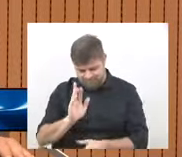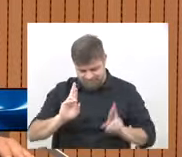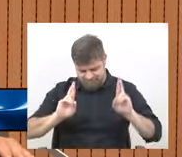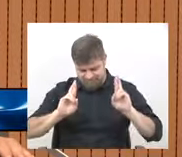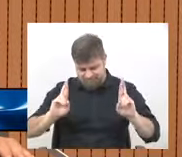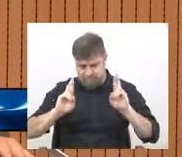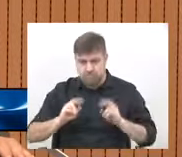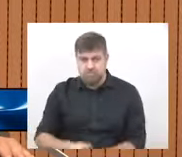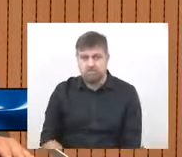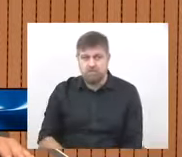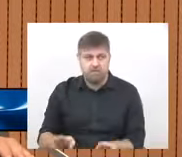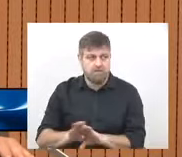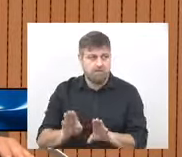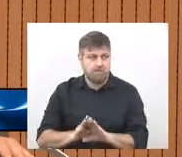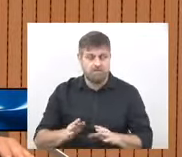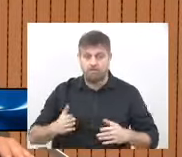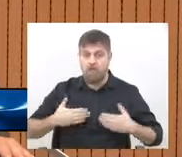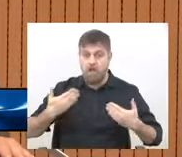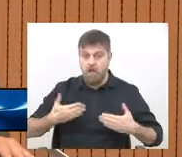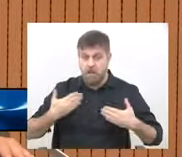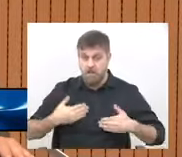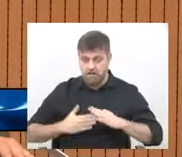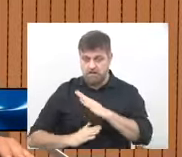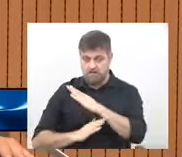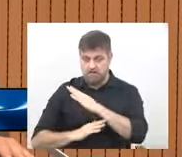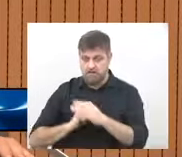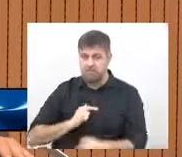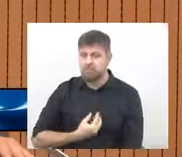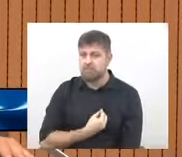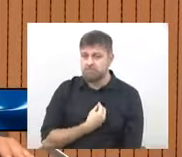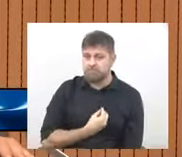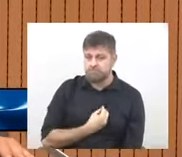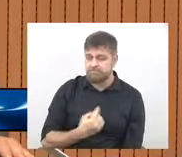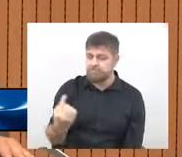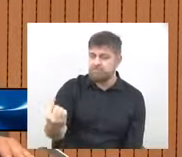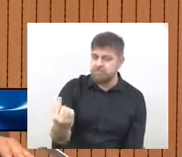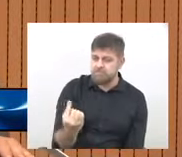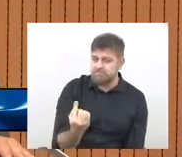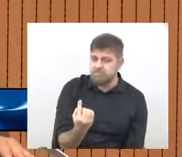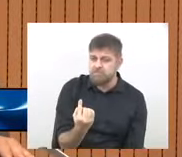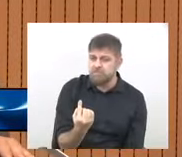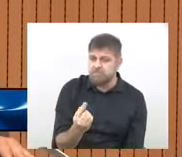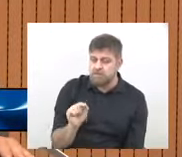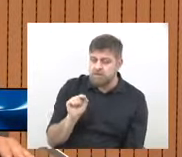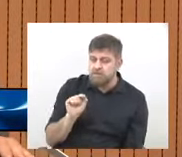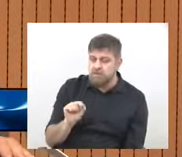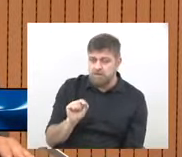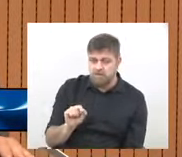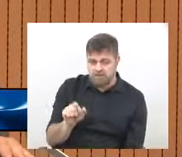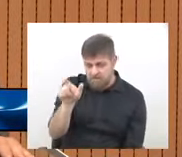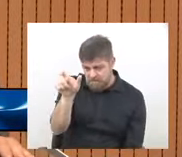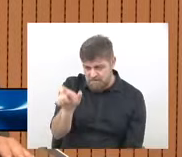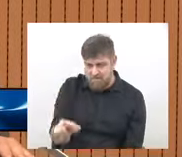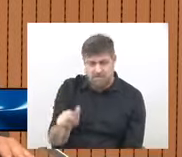muita alegria também aqui no plenário da Câmara Municipal de Campinas essa senhora